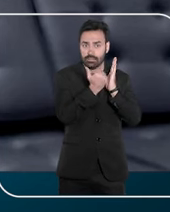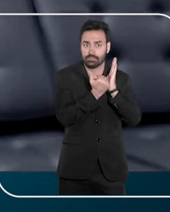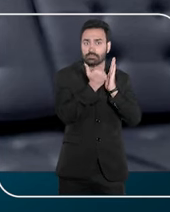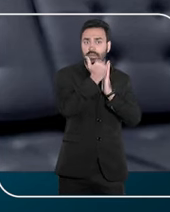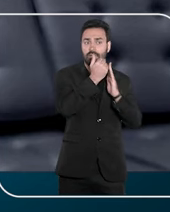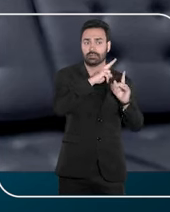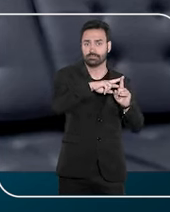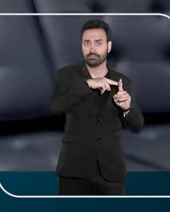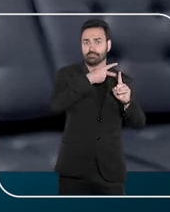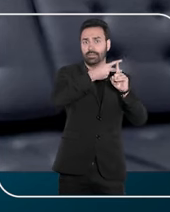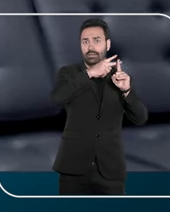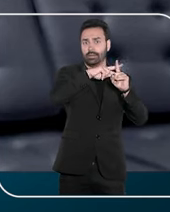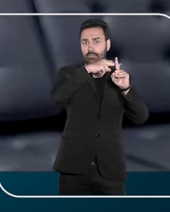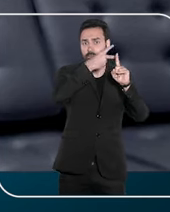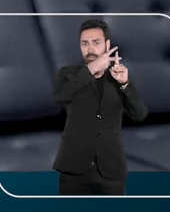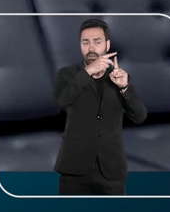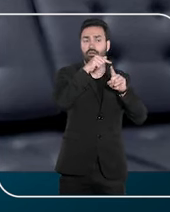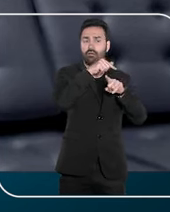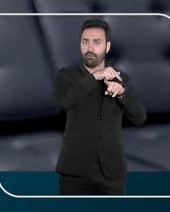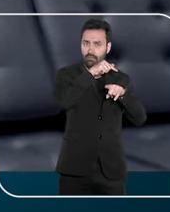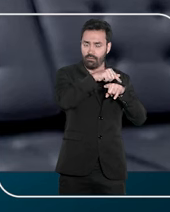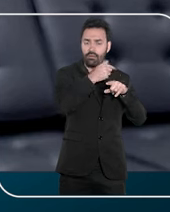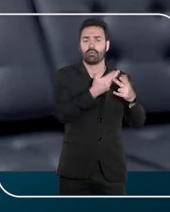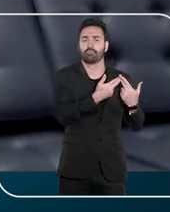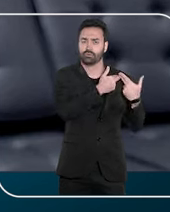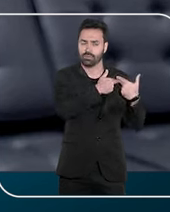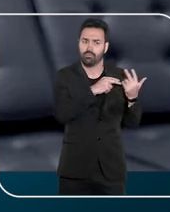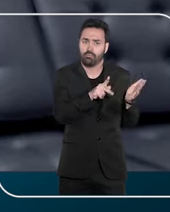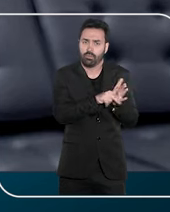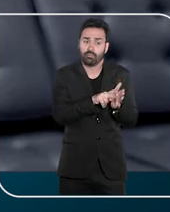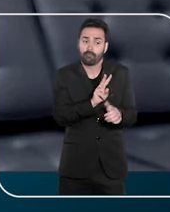papel principal de corte constitucional,